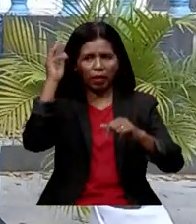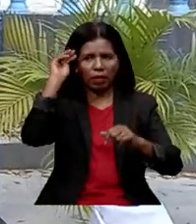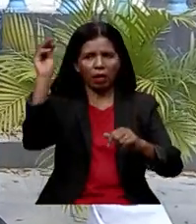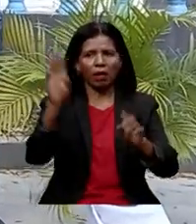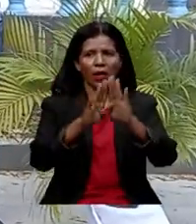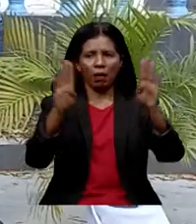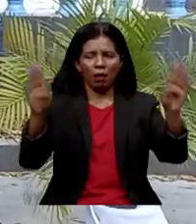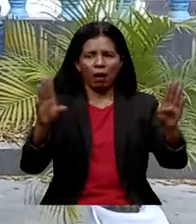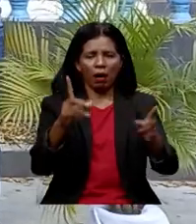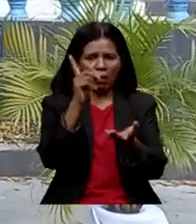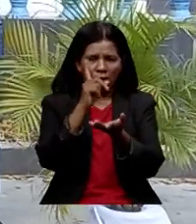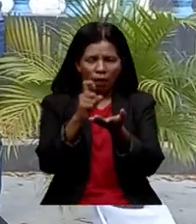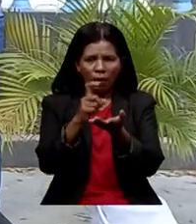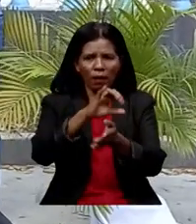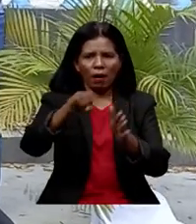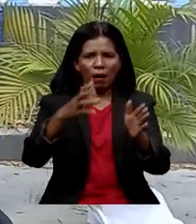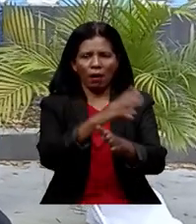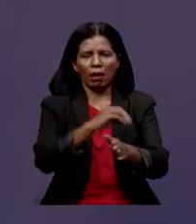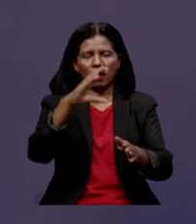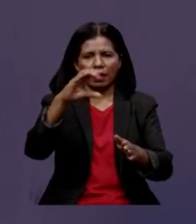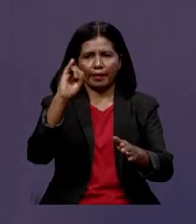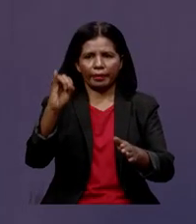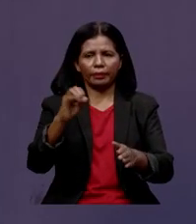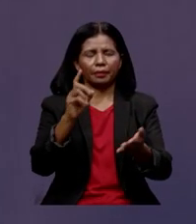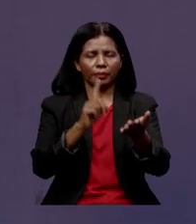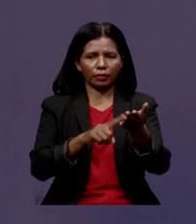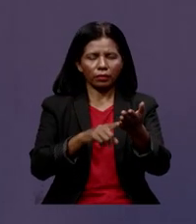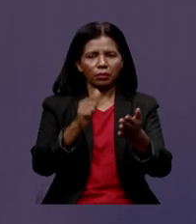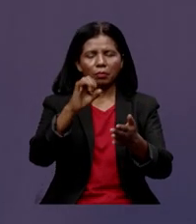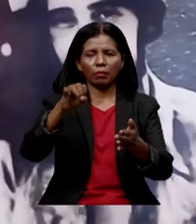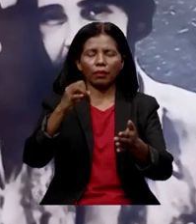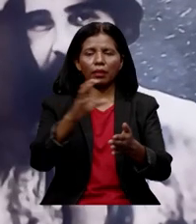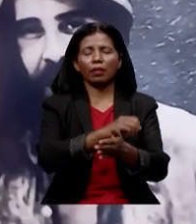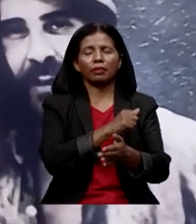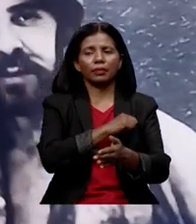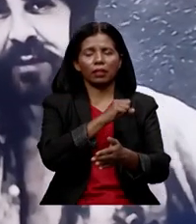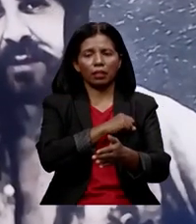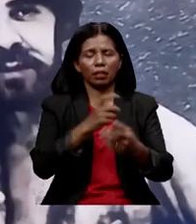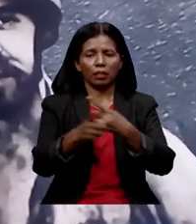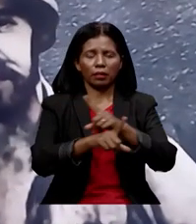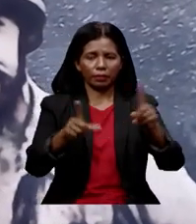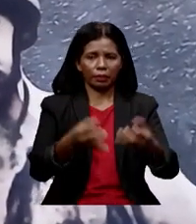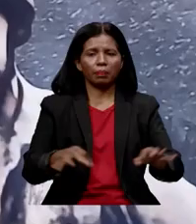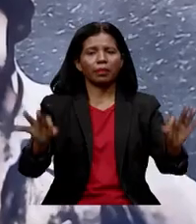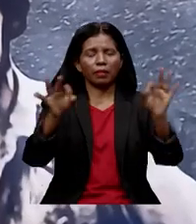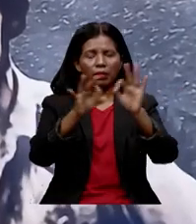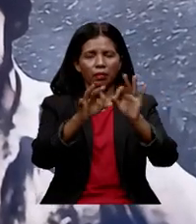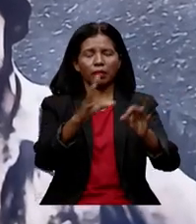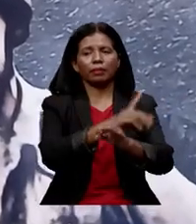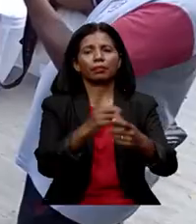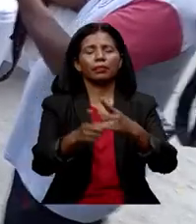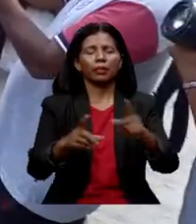abertura feira, fotojornalismo e aconselho imprensa. E a discurso a Salame Hateden, liberdade de imprensa importante no integrado se luta a libertação